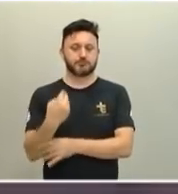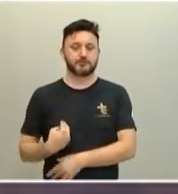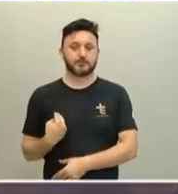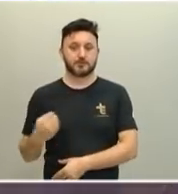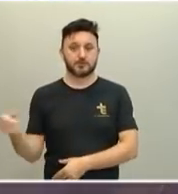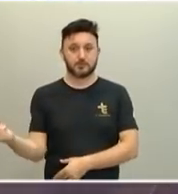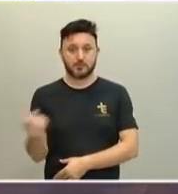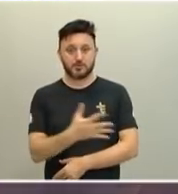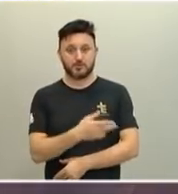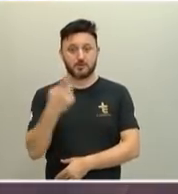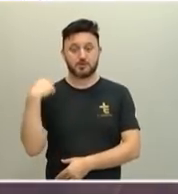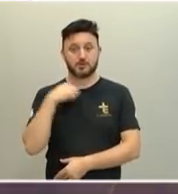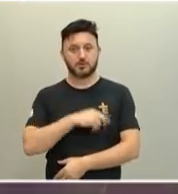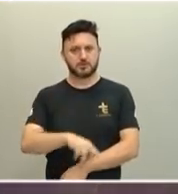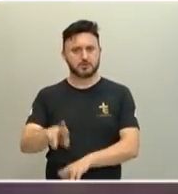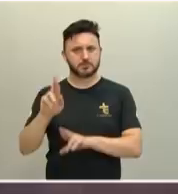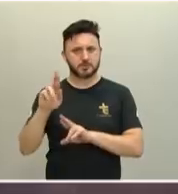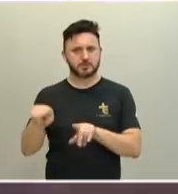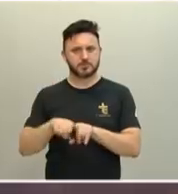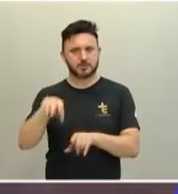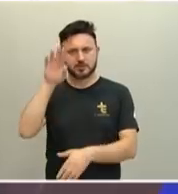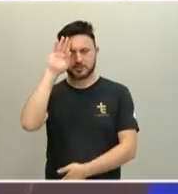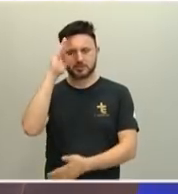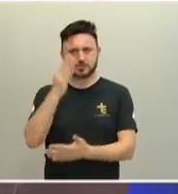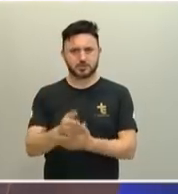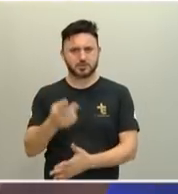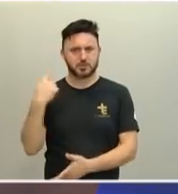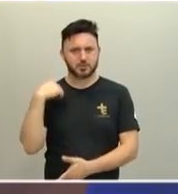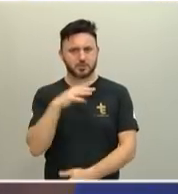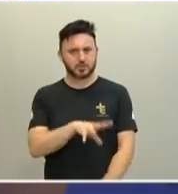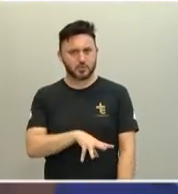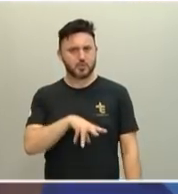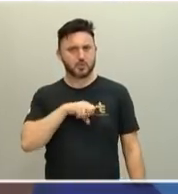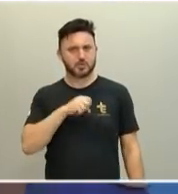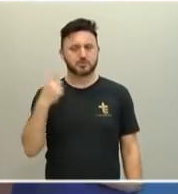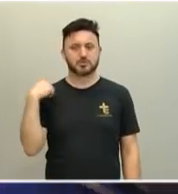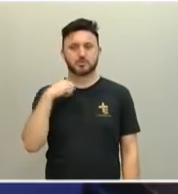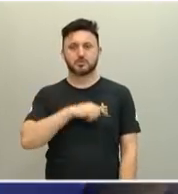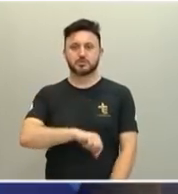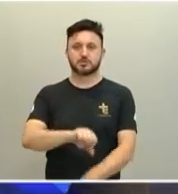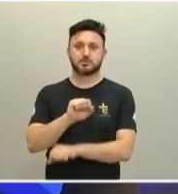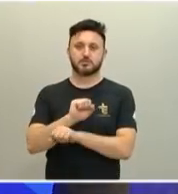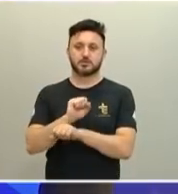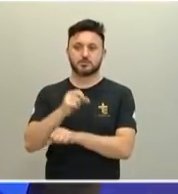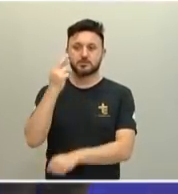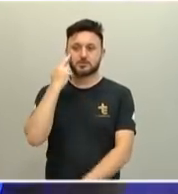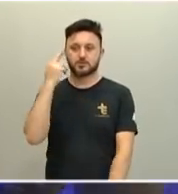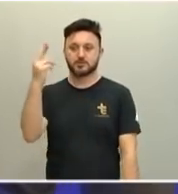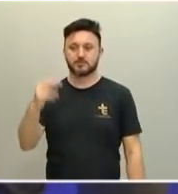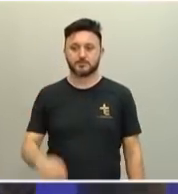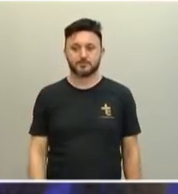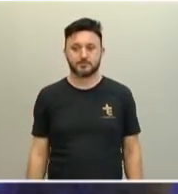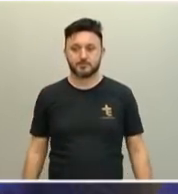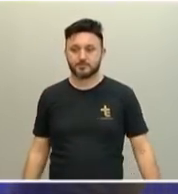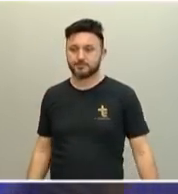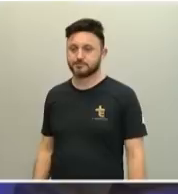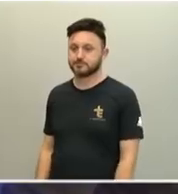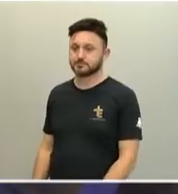nós esperamos, ousadamente nós esperamos, Senhor. Como é